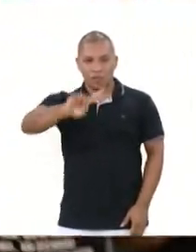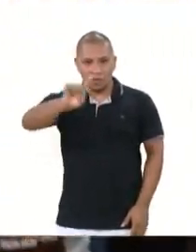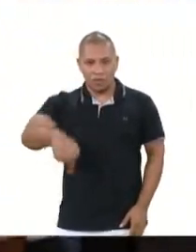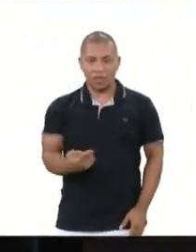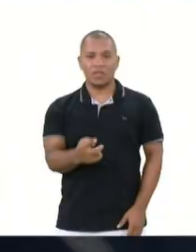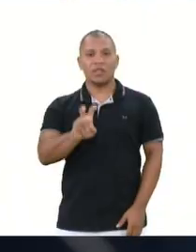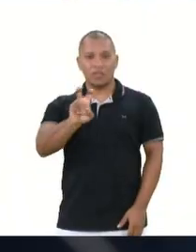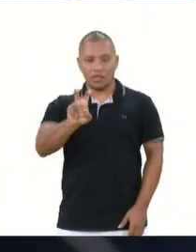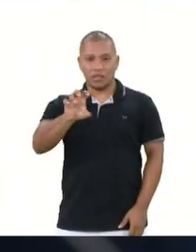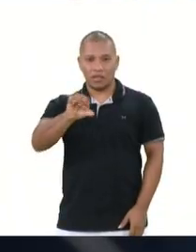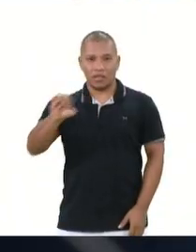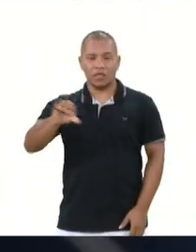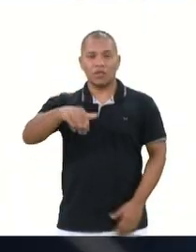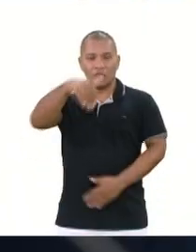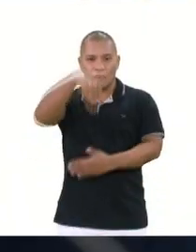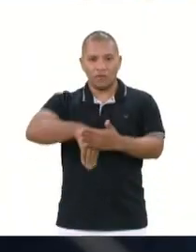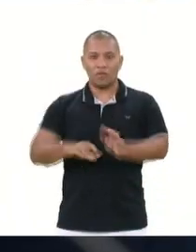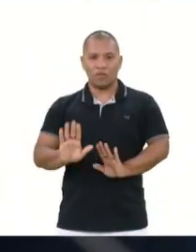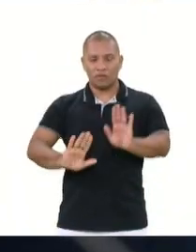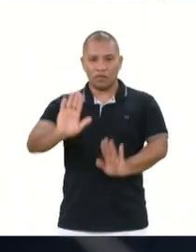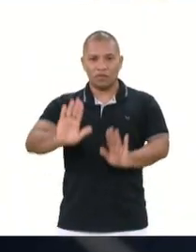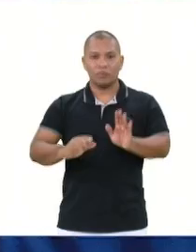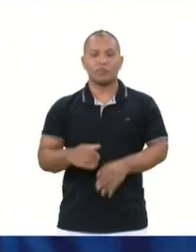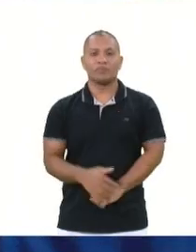167.599 votos.